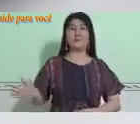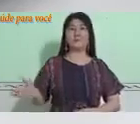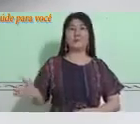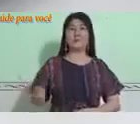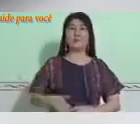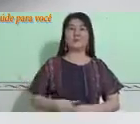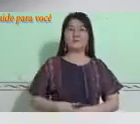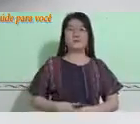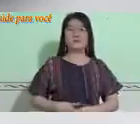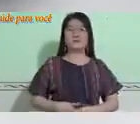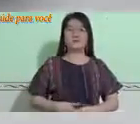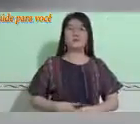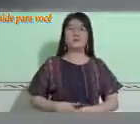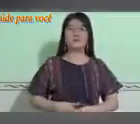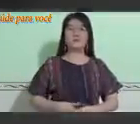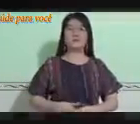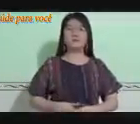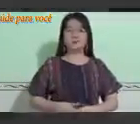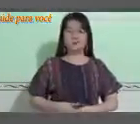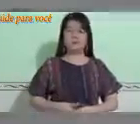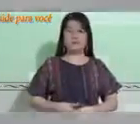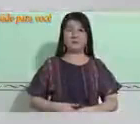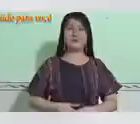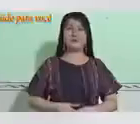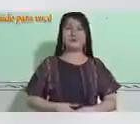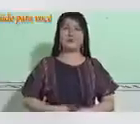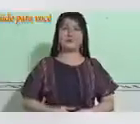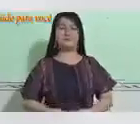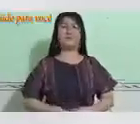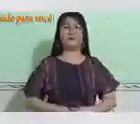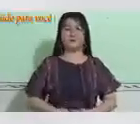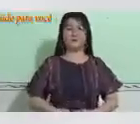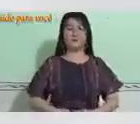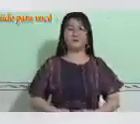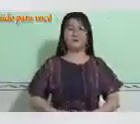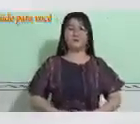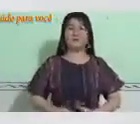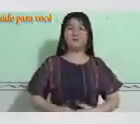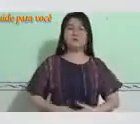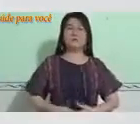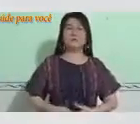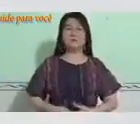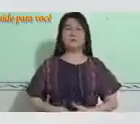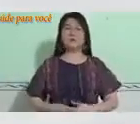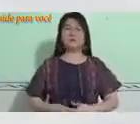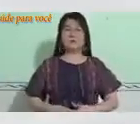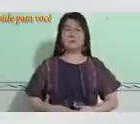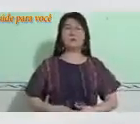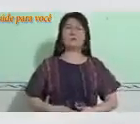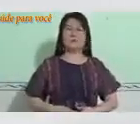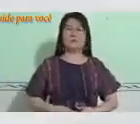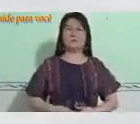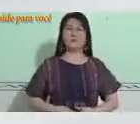de relaxamento, como a meditação, por exemplo, são ótimas para aliviar a dor de cabeça característica